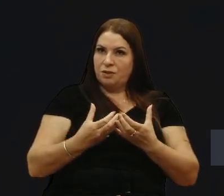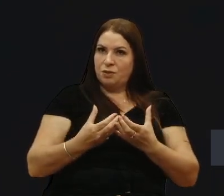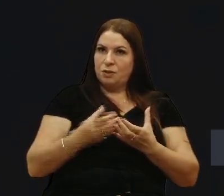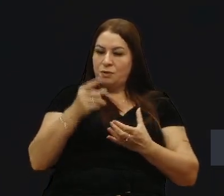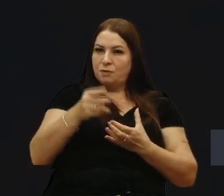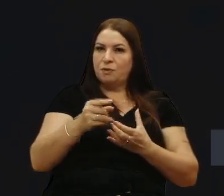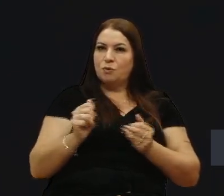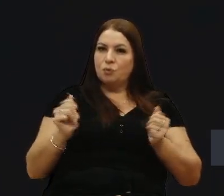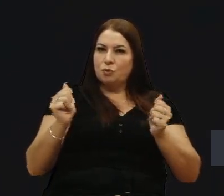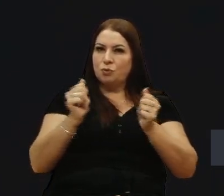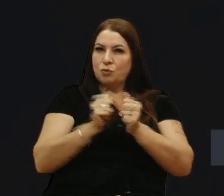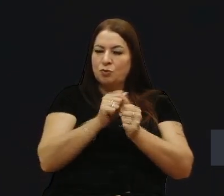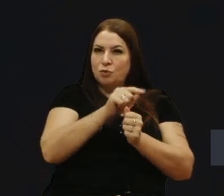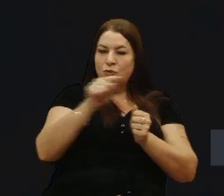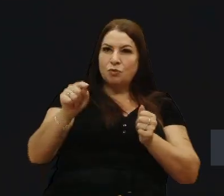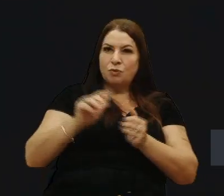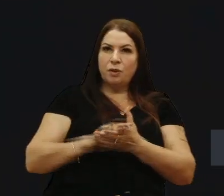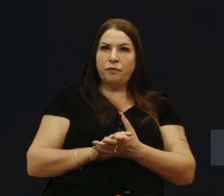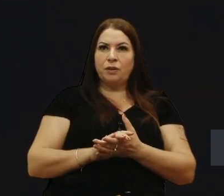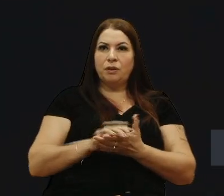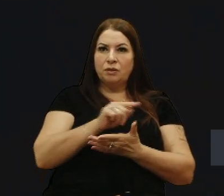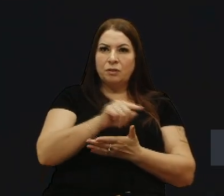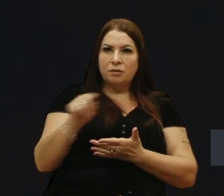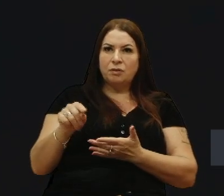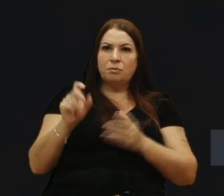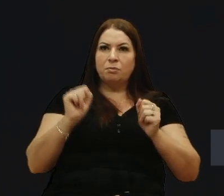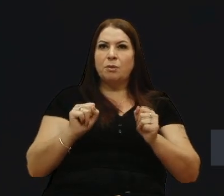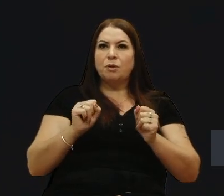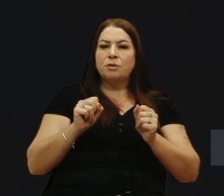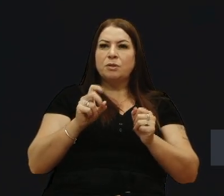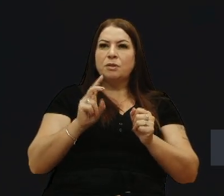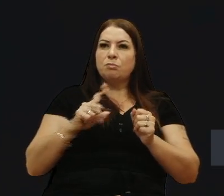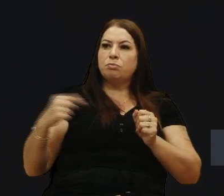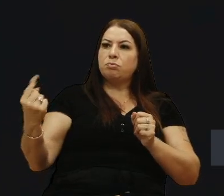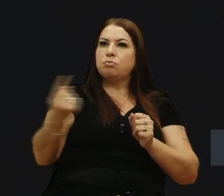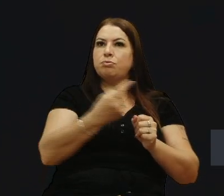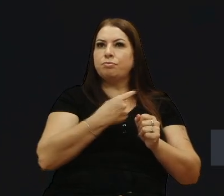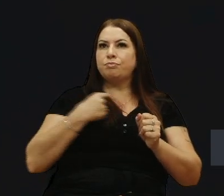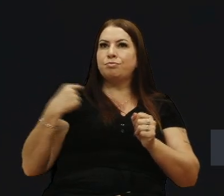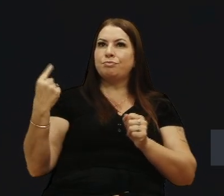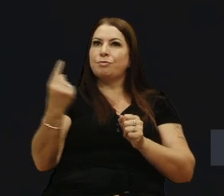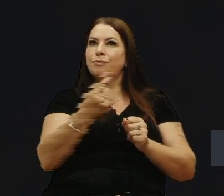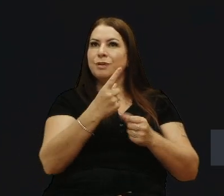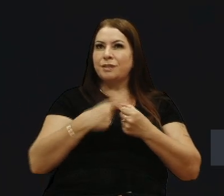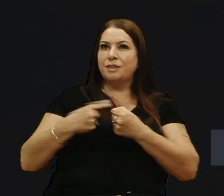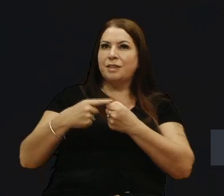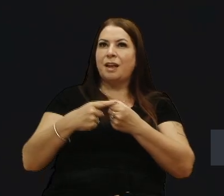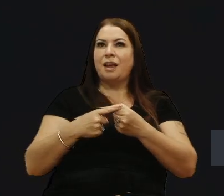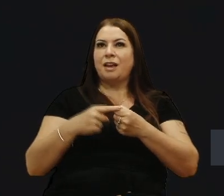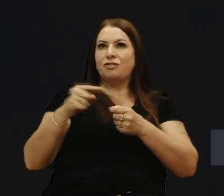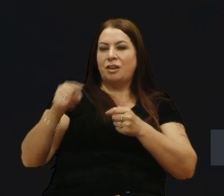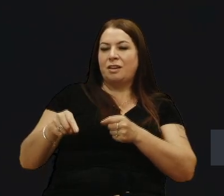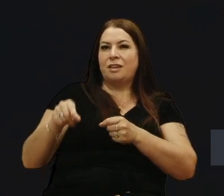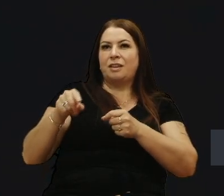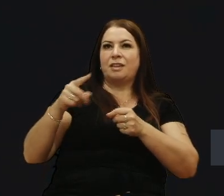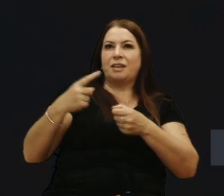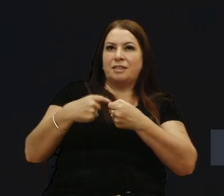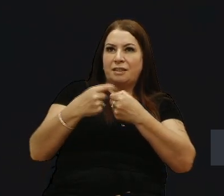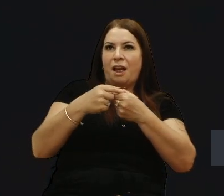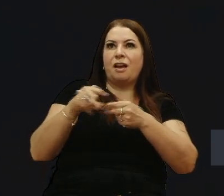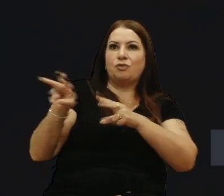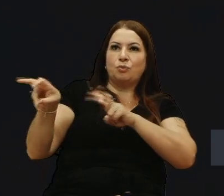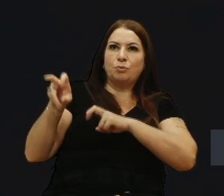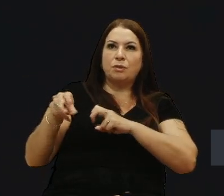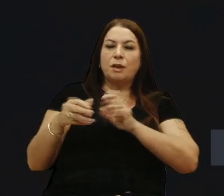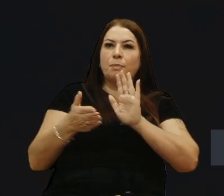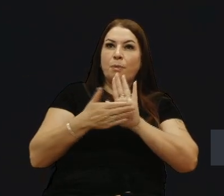colocado junto nesse convênio da universidade, a fim que ele possa percorrer os 4 cantos da cidade, na área urbana, na área rural, a fim de proporcionar